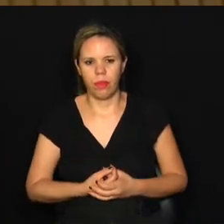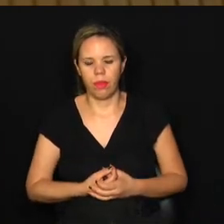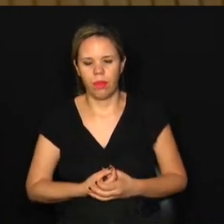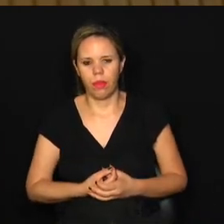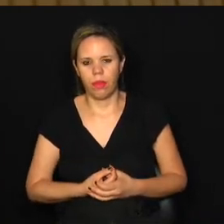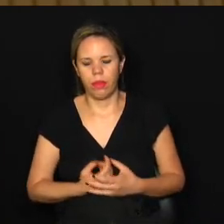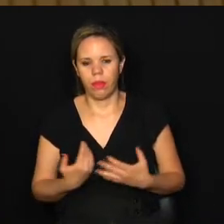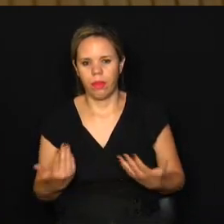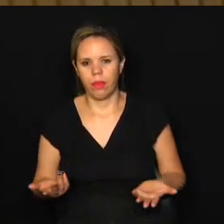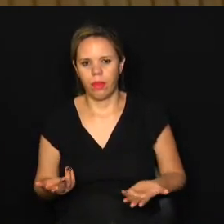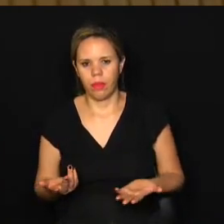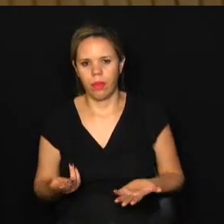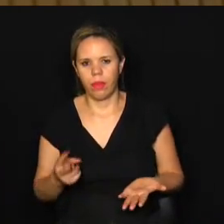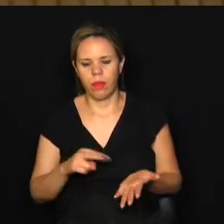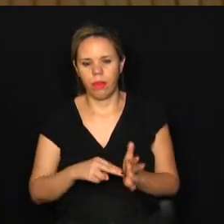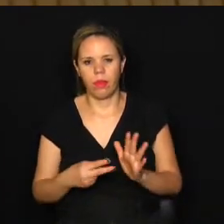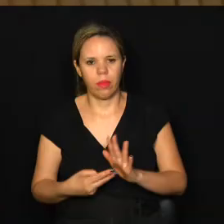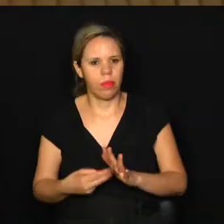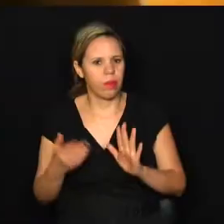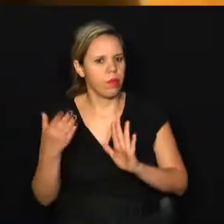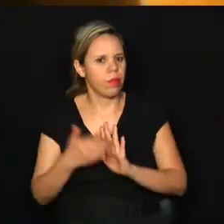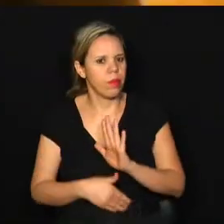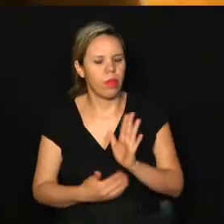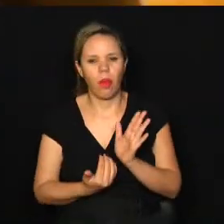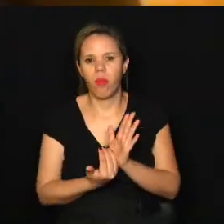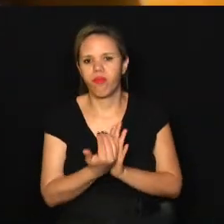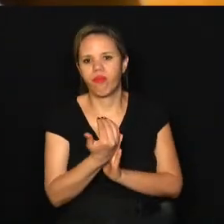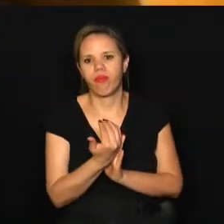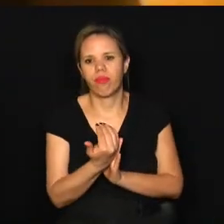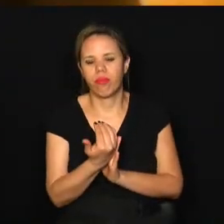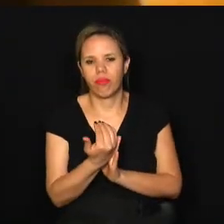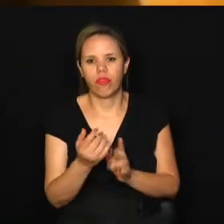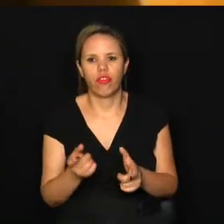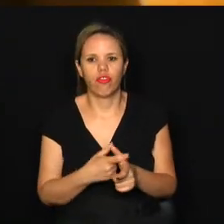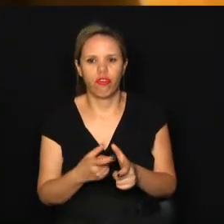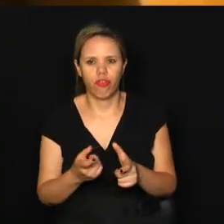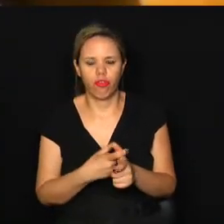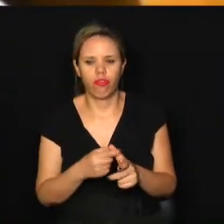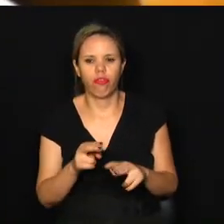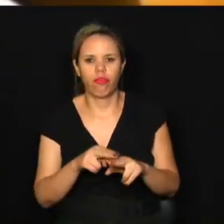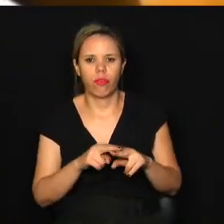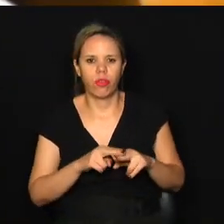Então, é isso que justifica aí esse crescimento aí nas receitas patrimoniais.